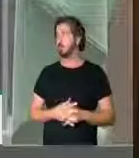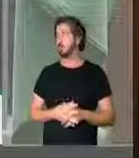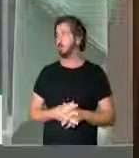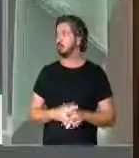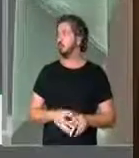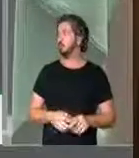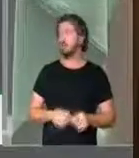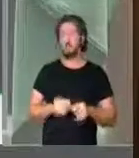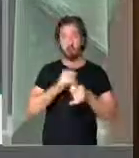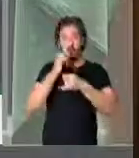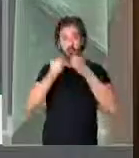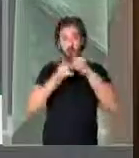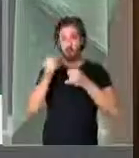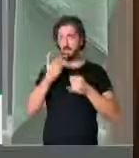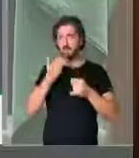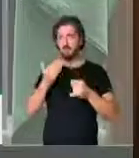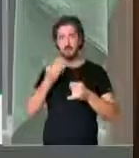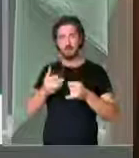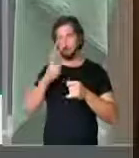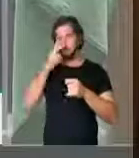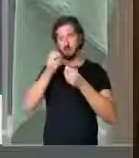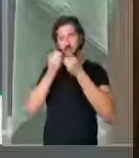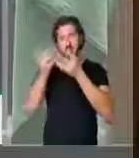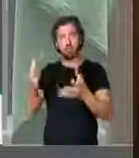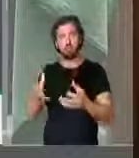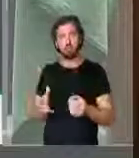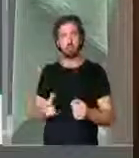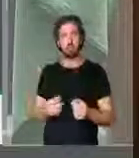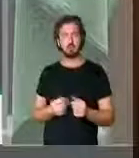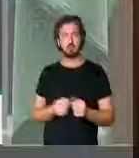o vazamento de informações privilegiadas,